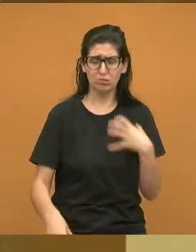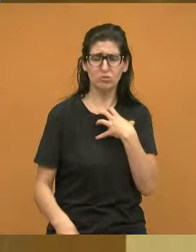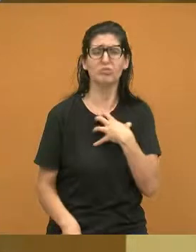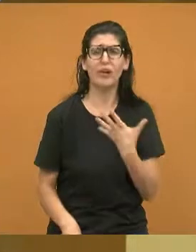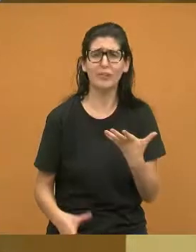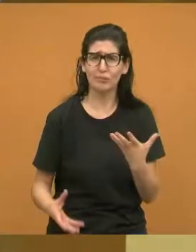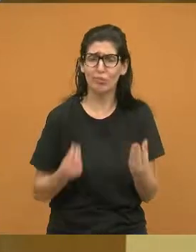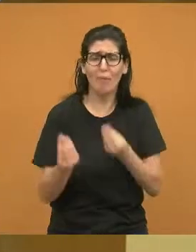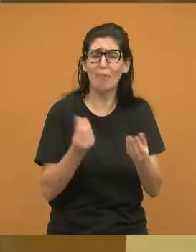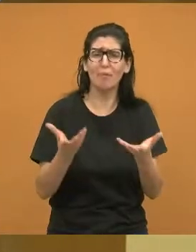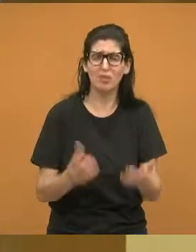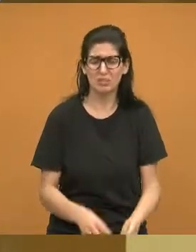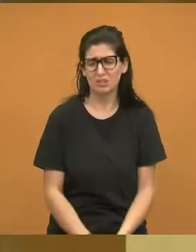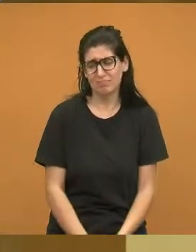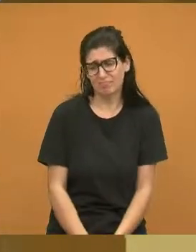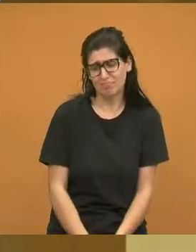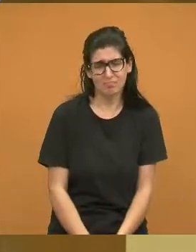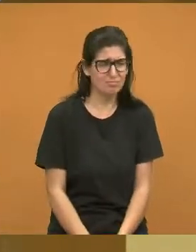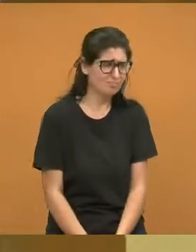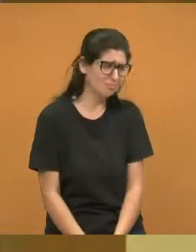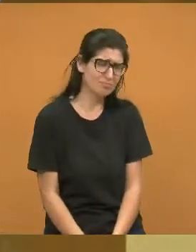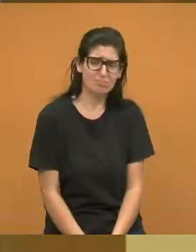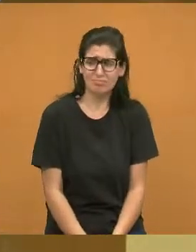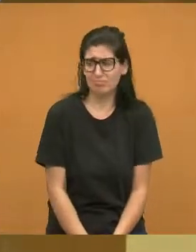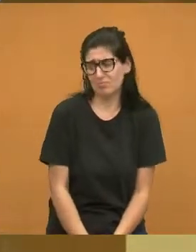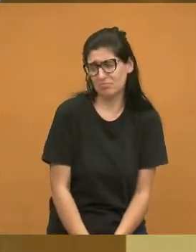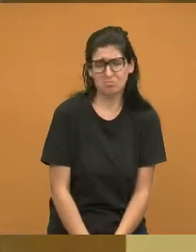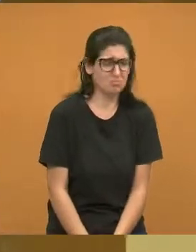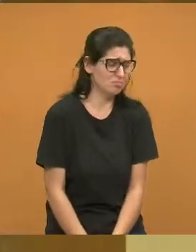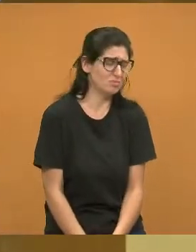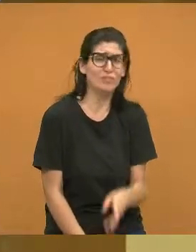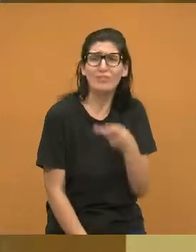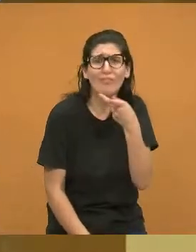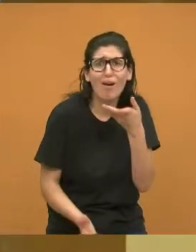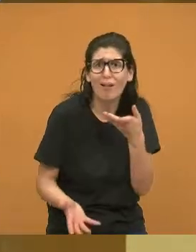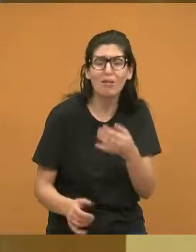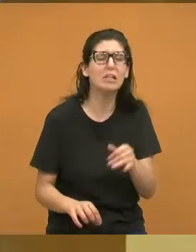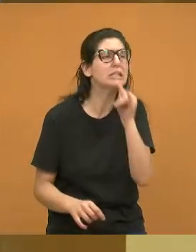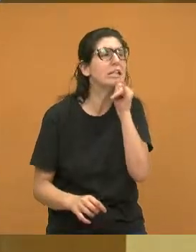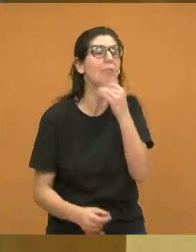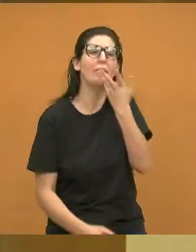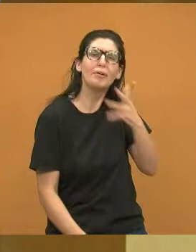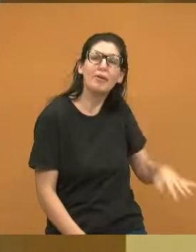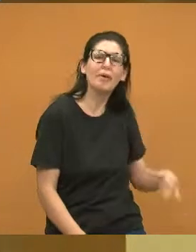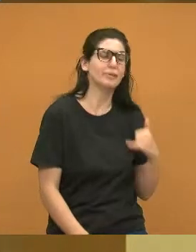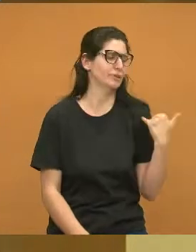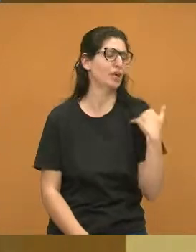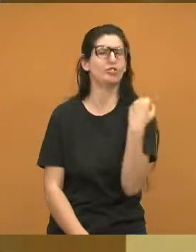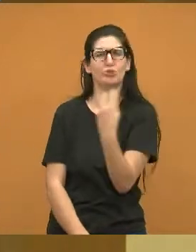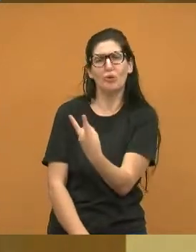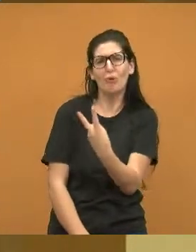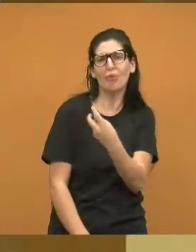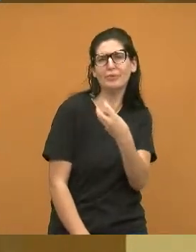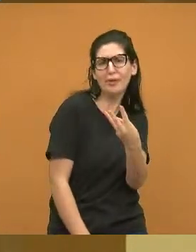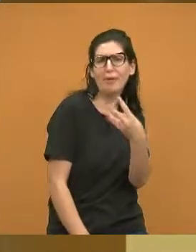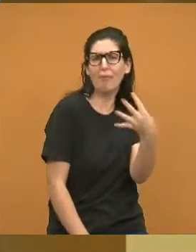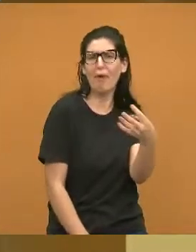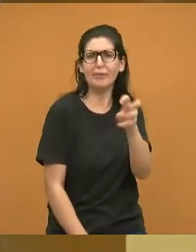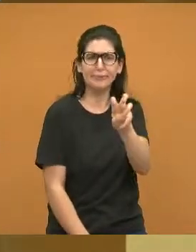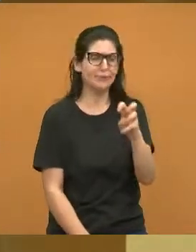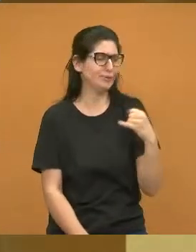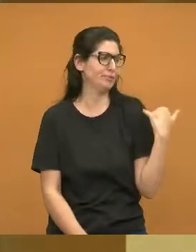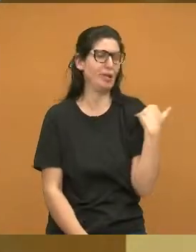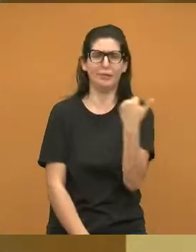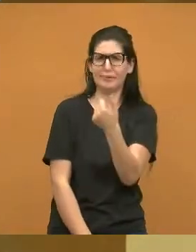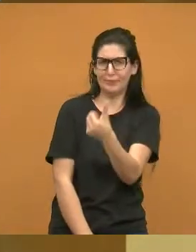ficam imaginando quem tem filho, quem tem filha aqui, uma criança de 3, 2, 4, 5, 6, 7 anos sofrendo um